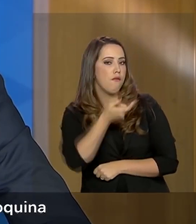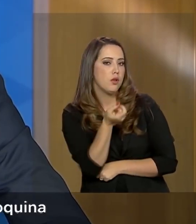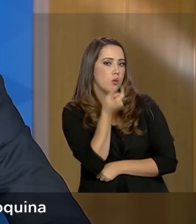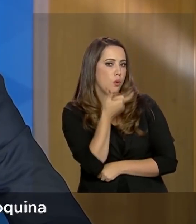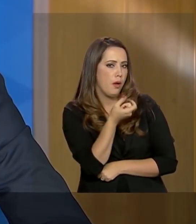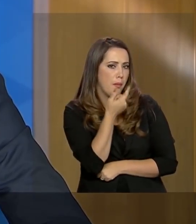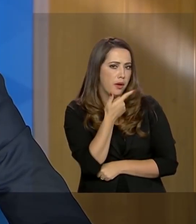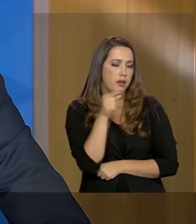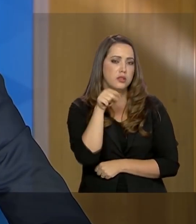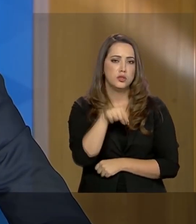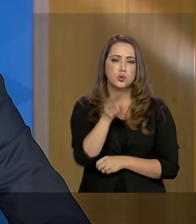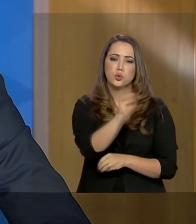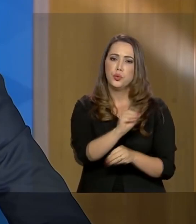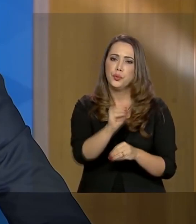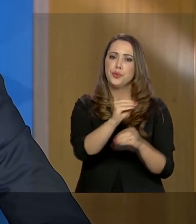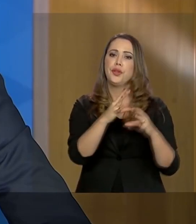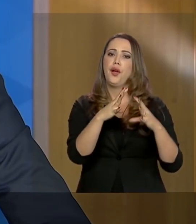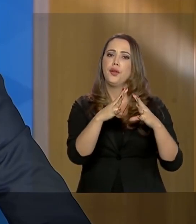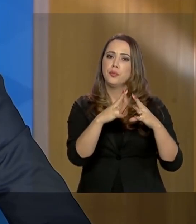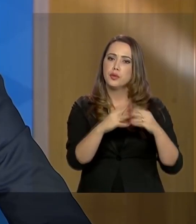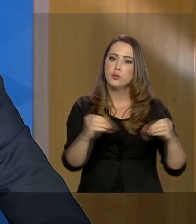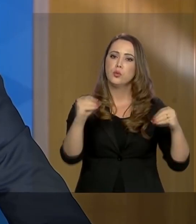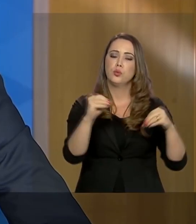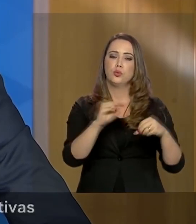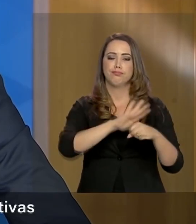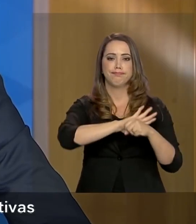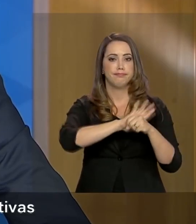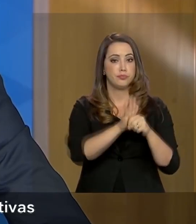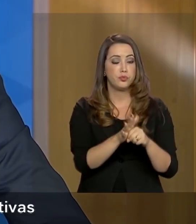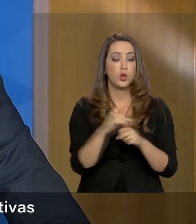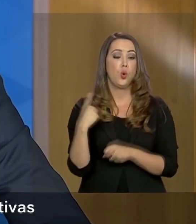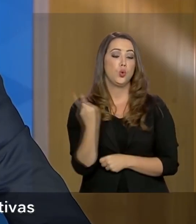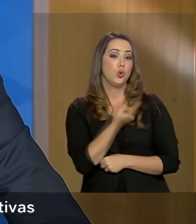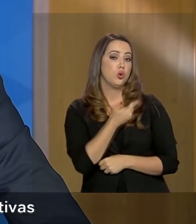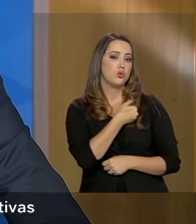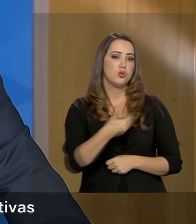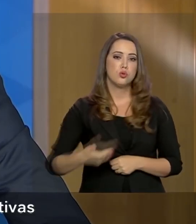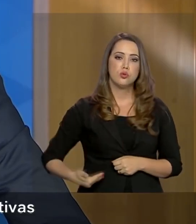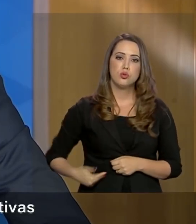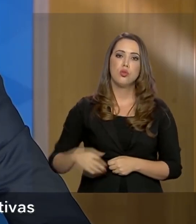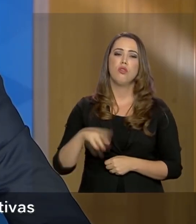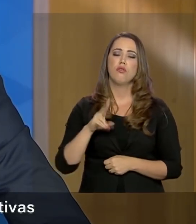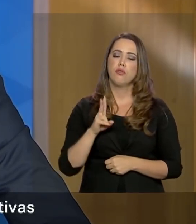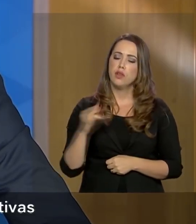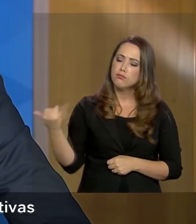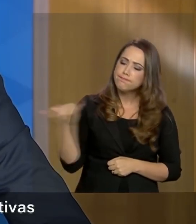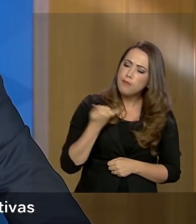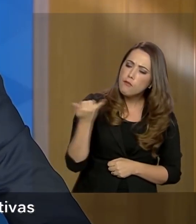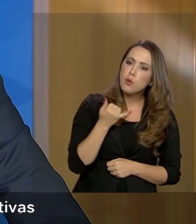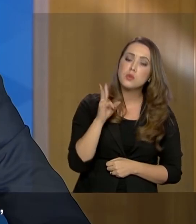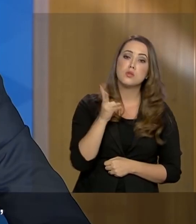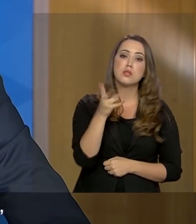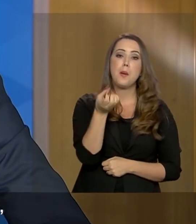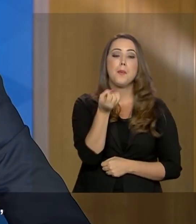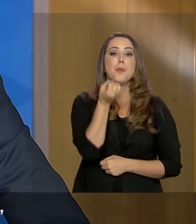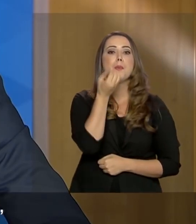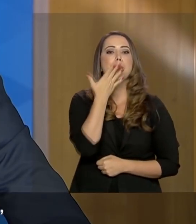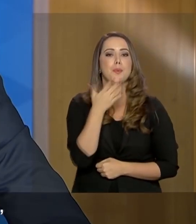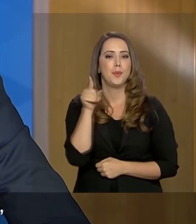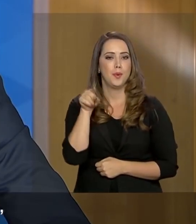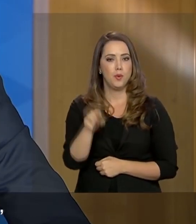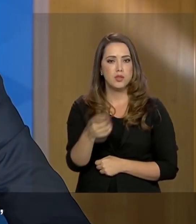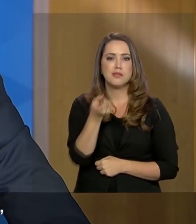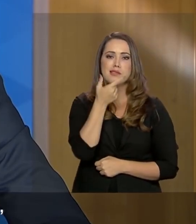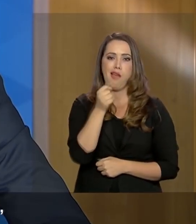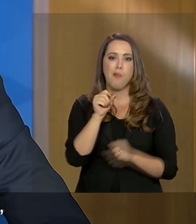irmãos, eu faço um vídeo aqui, na segunda-feira, aí eu mostro um ponto positivo, elogio alguma coisa que o governo fez, o governo federal. Na